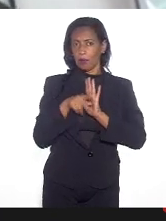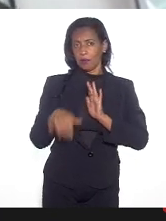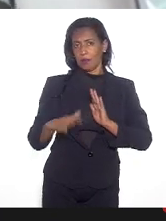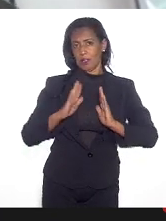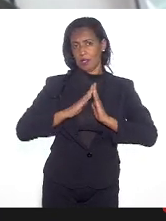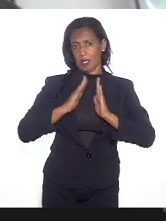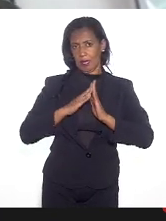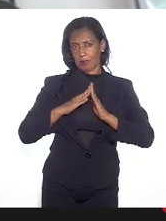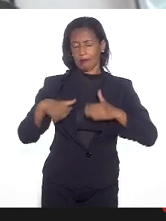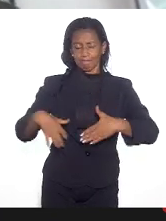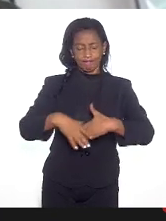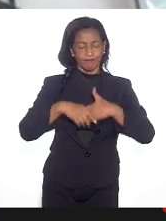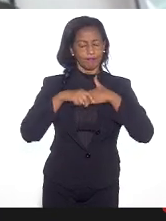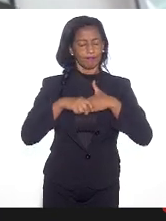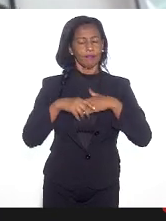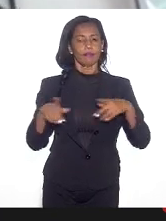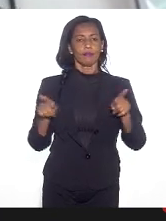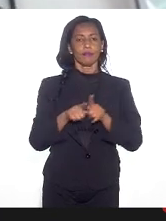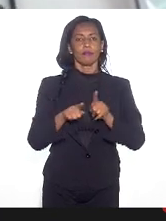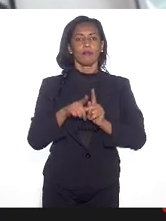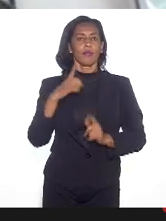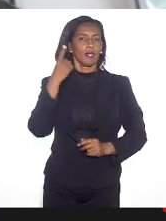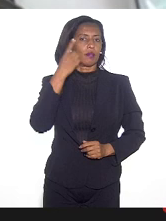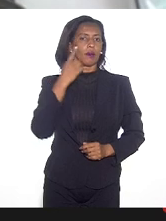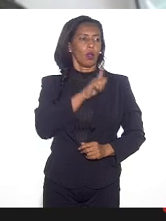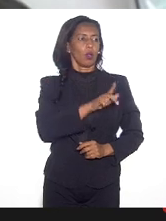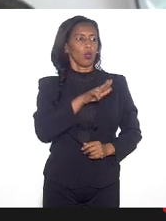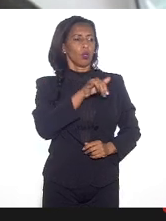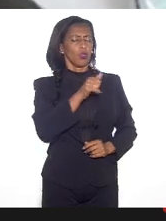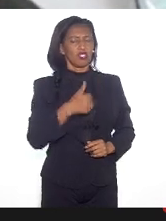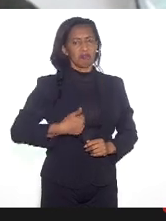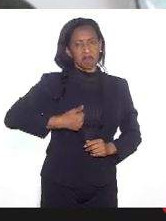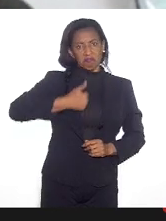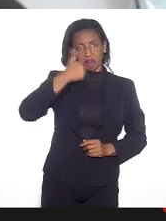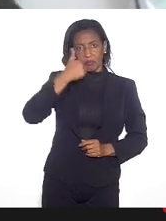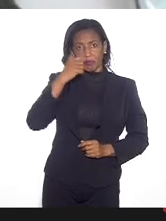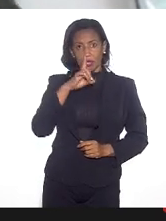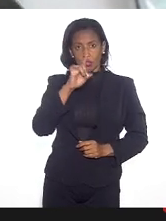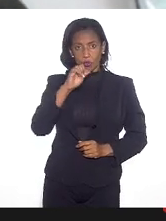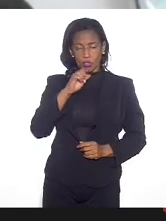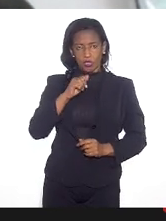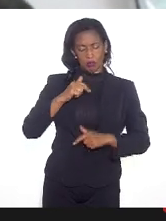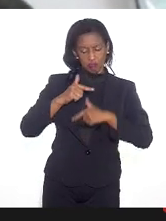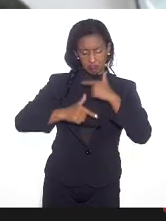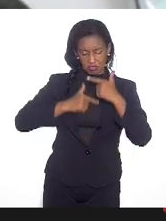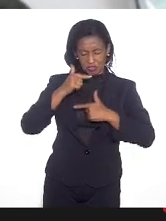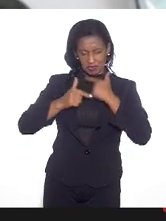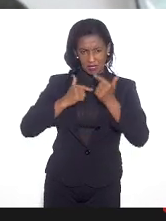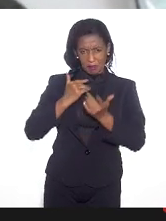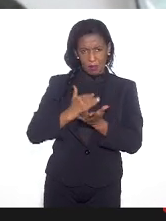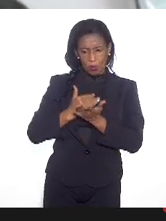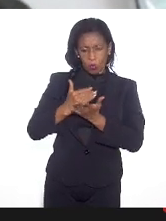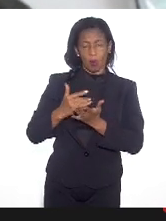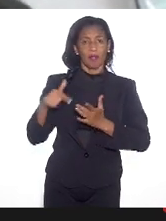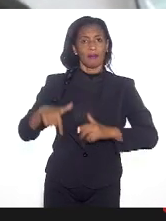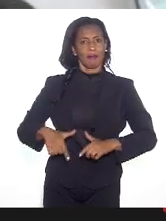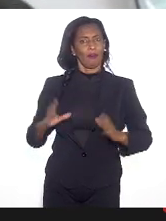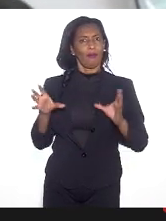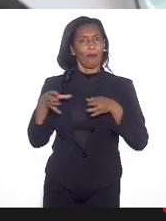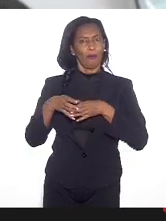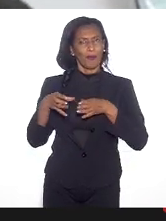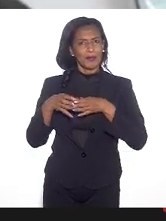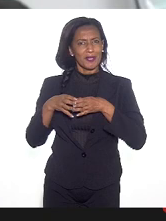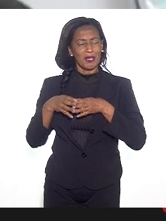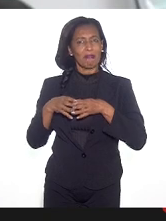Quero cumprimentar também Vossa Excelência, deputado Luiz Martins, que desde o primeiro dia de trabalho aqui nessa comissão se